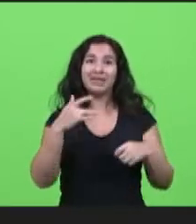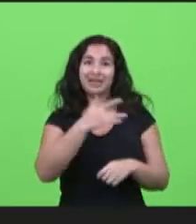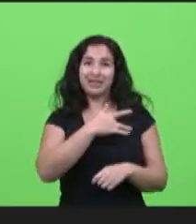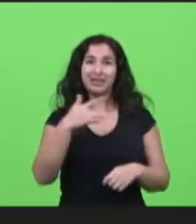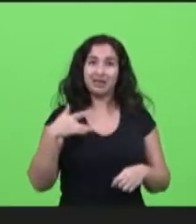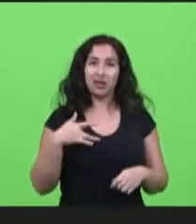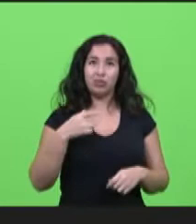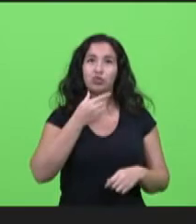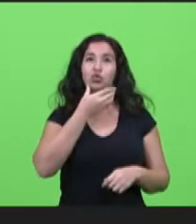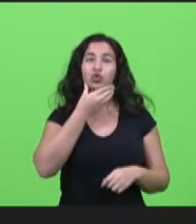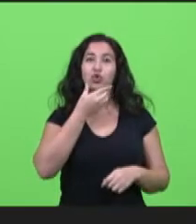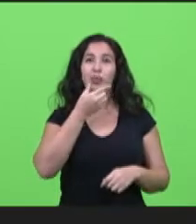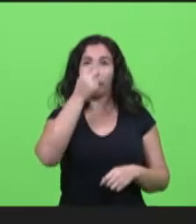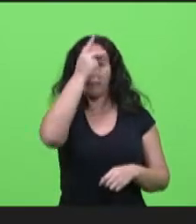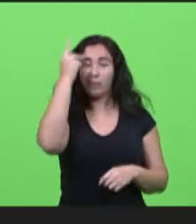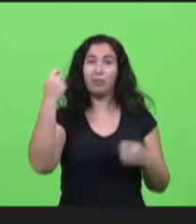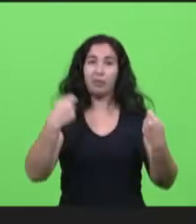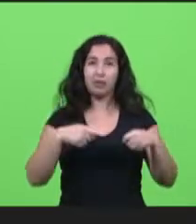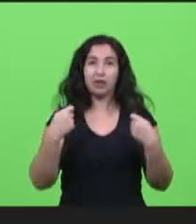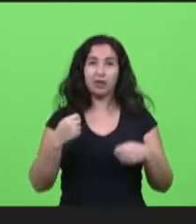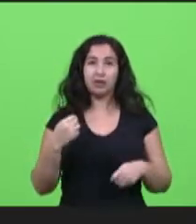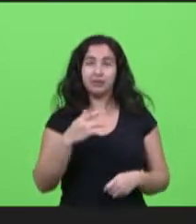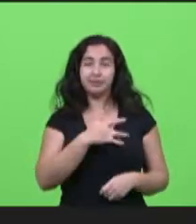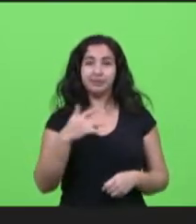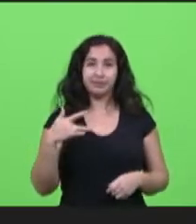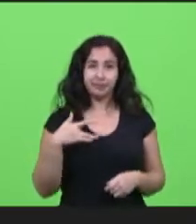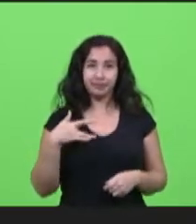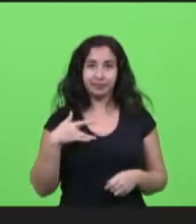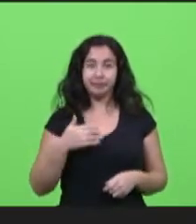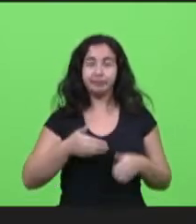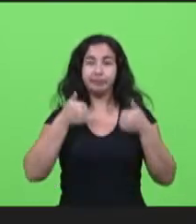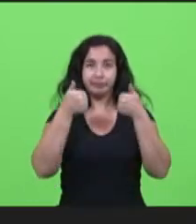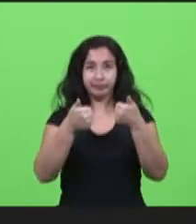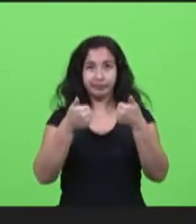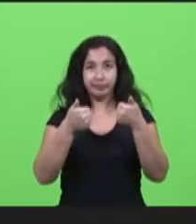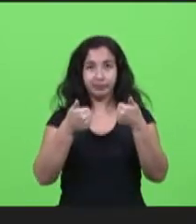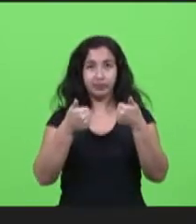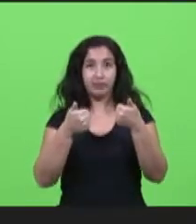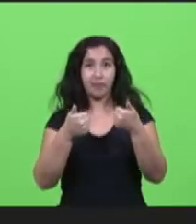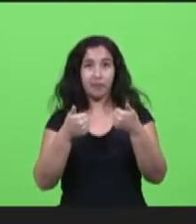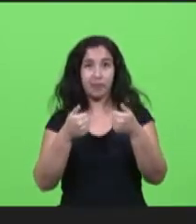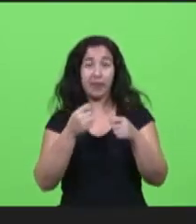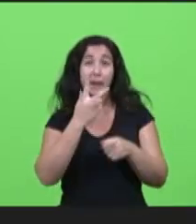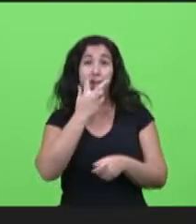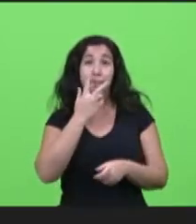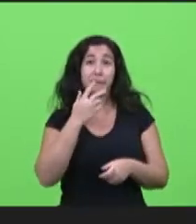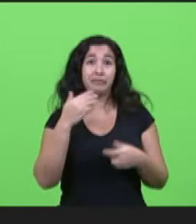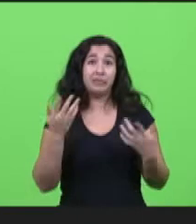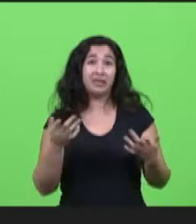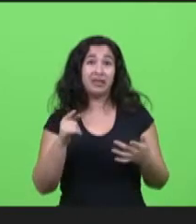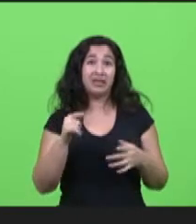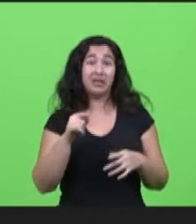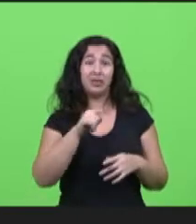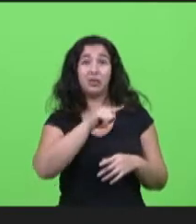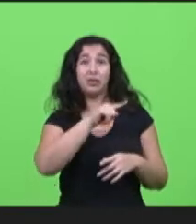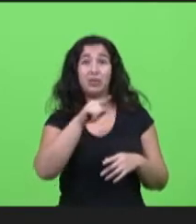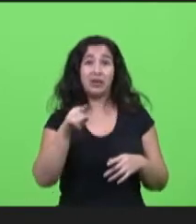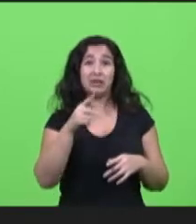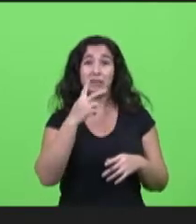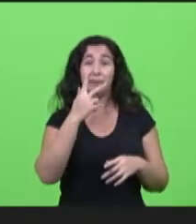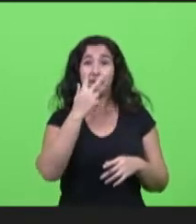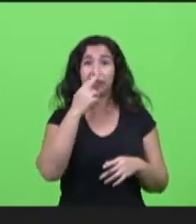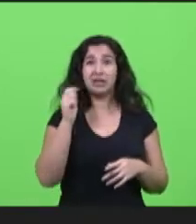humano e também vejo que isso estava comprometendo de forma muito asseverada, muito grave